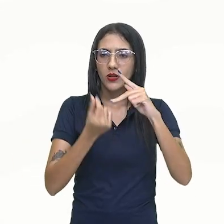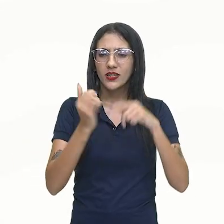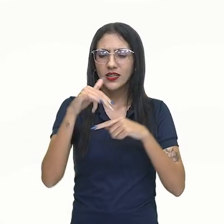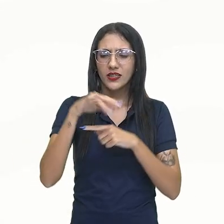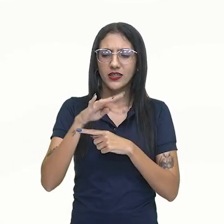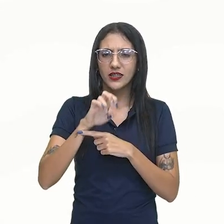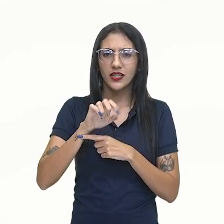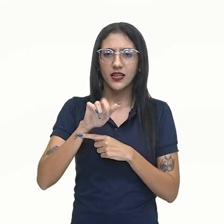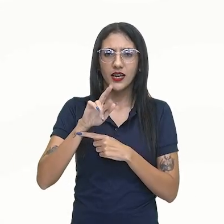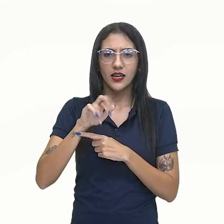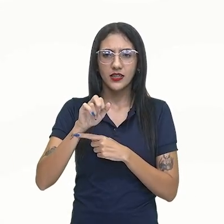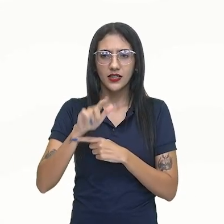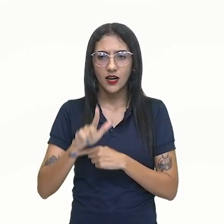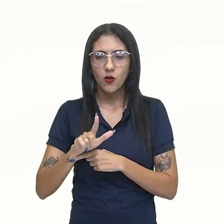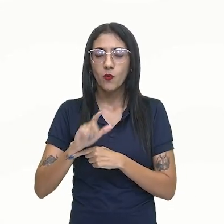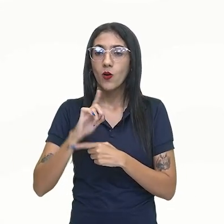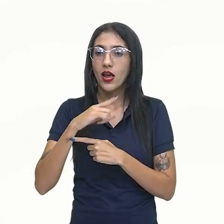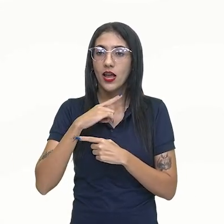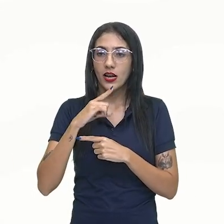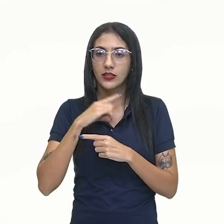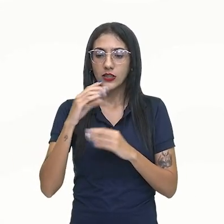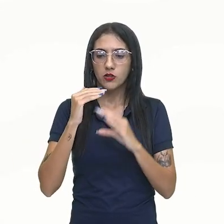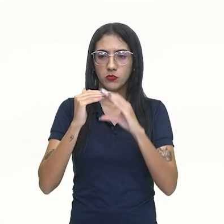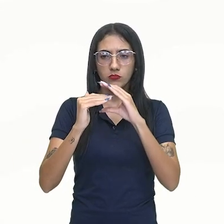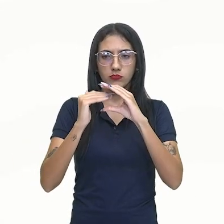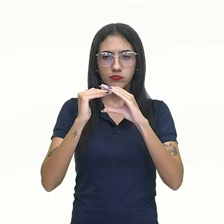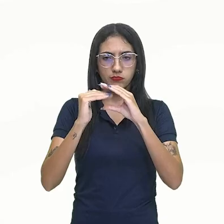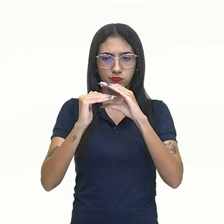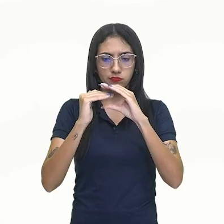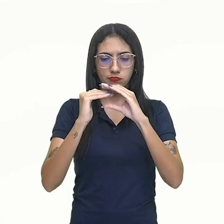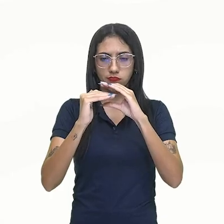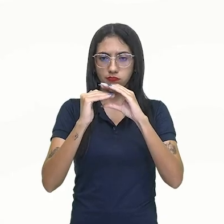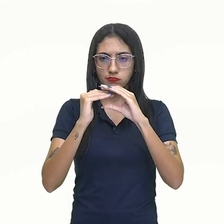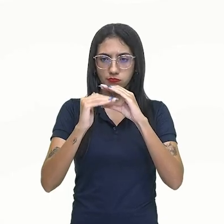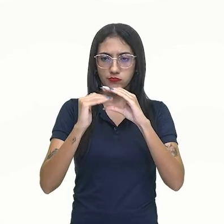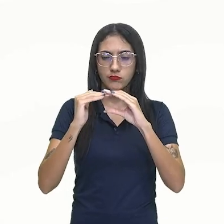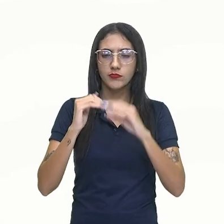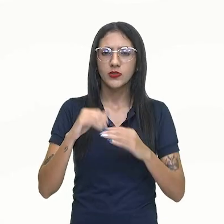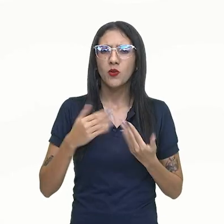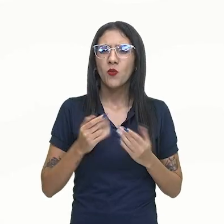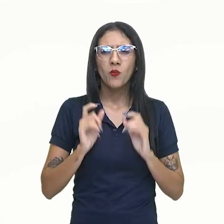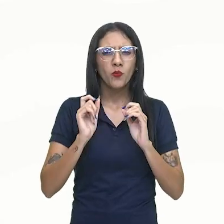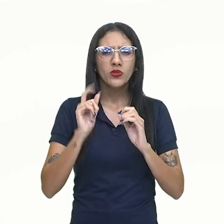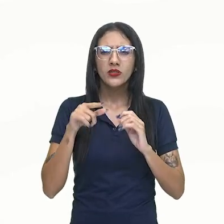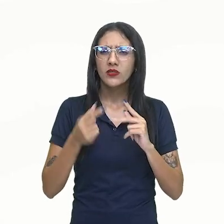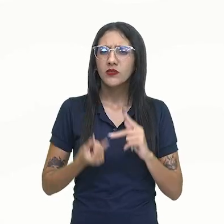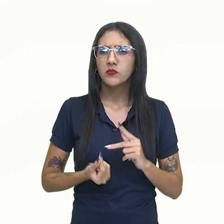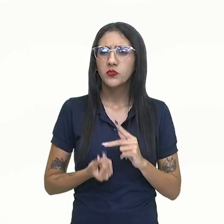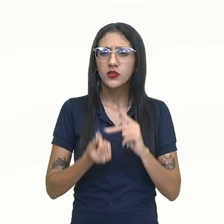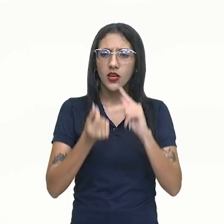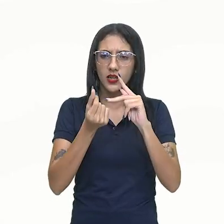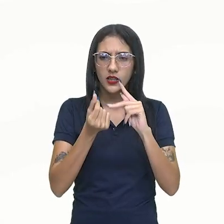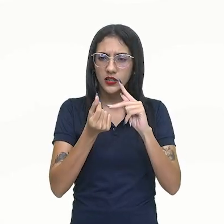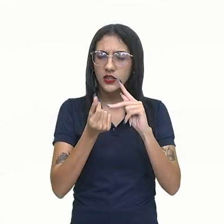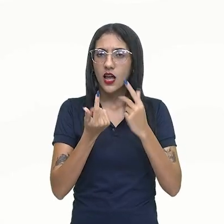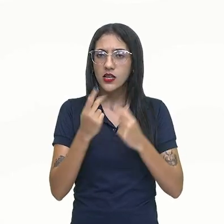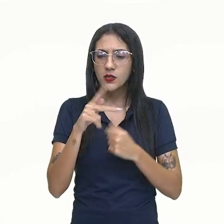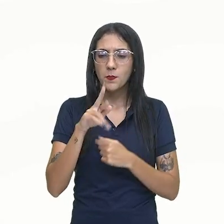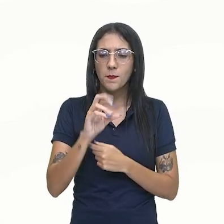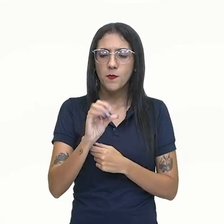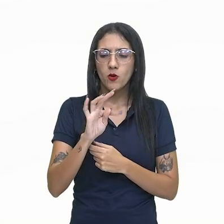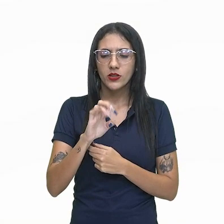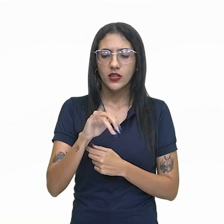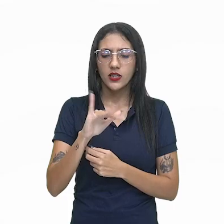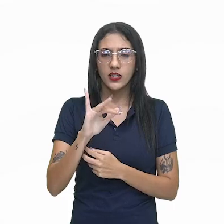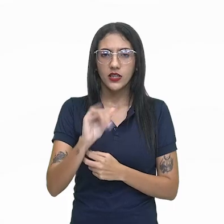ficar atravessada entre a camada bilipídica. E o que são essas proteínas, né? As proteínas integrais